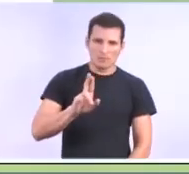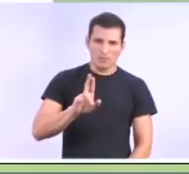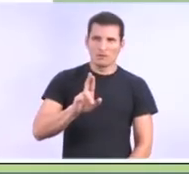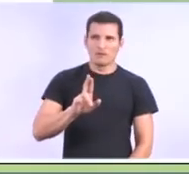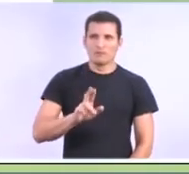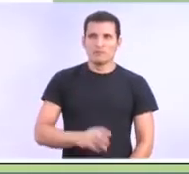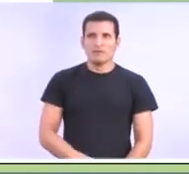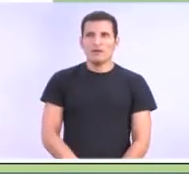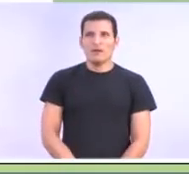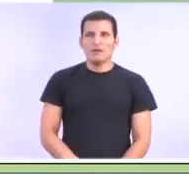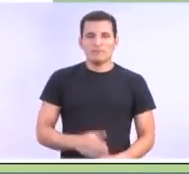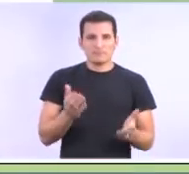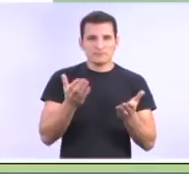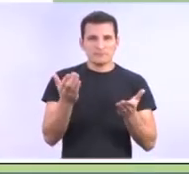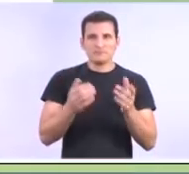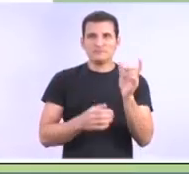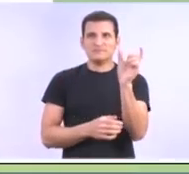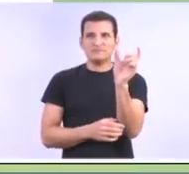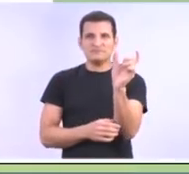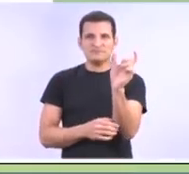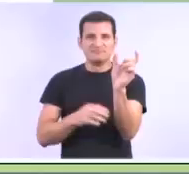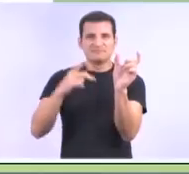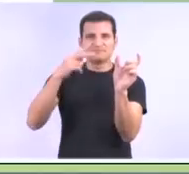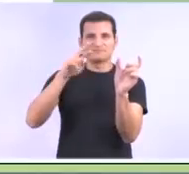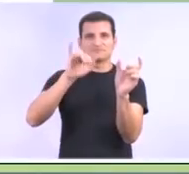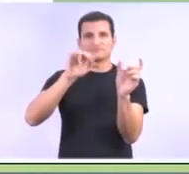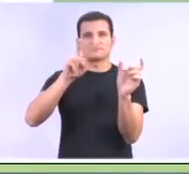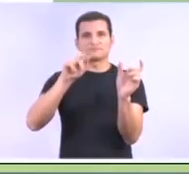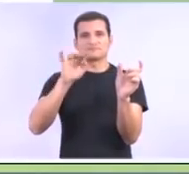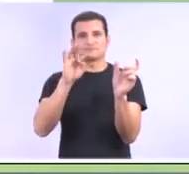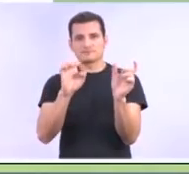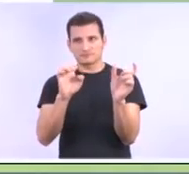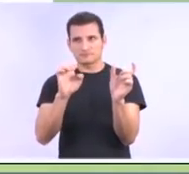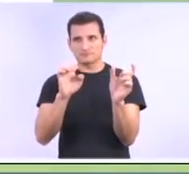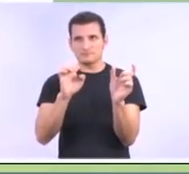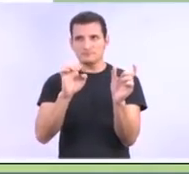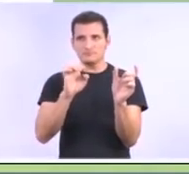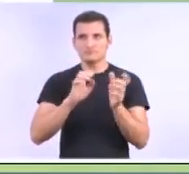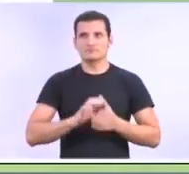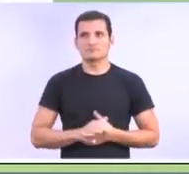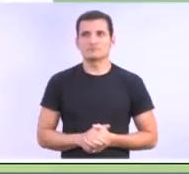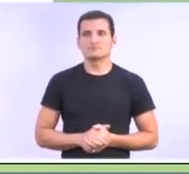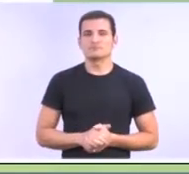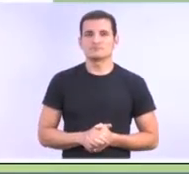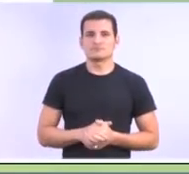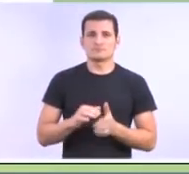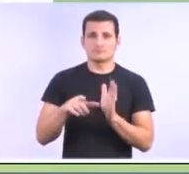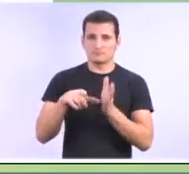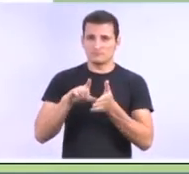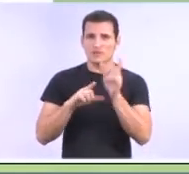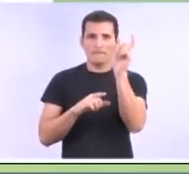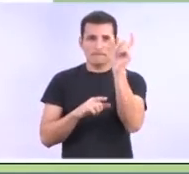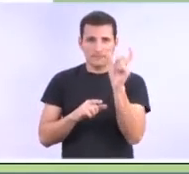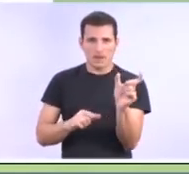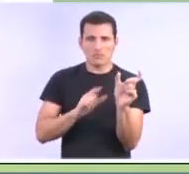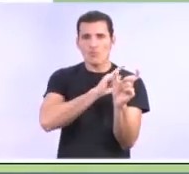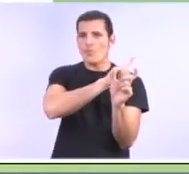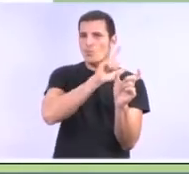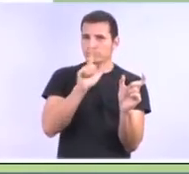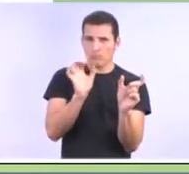olha aqui agora, private. Antes não tinha nada, agora tem